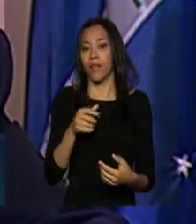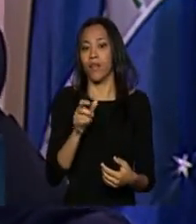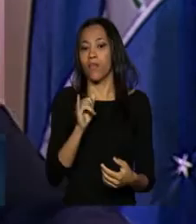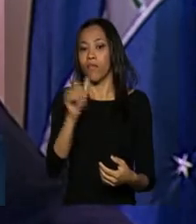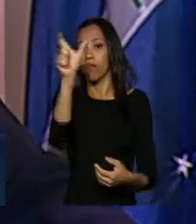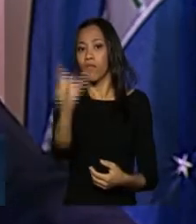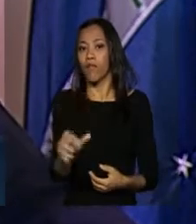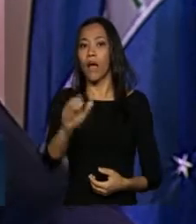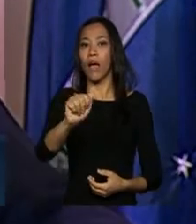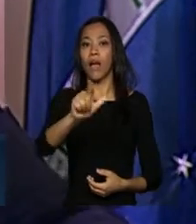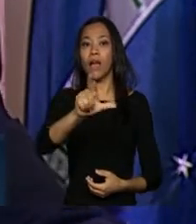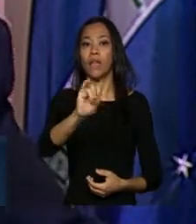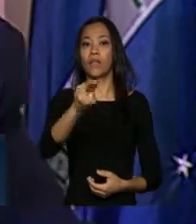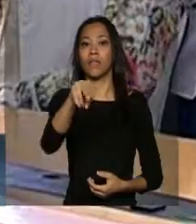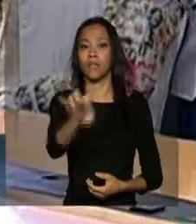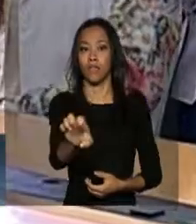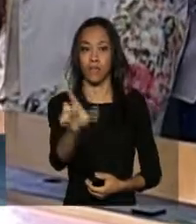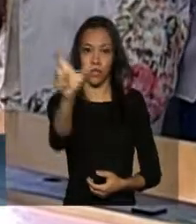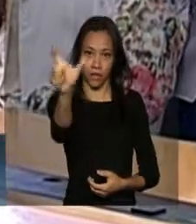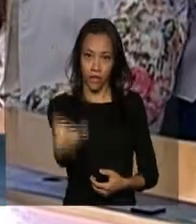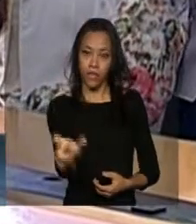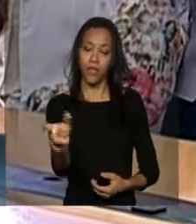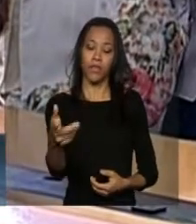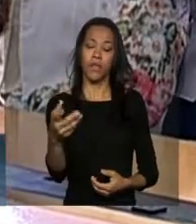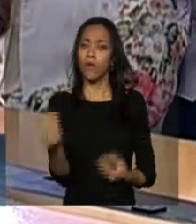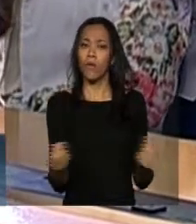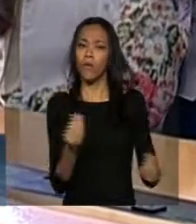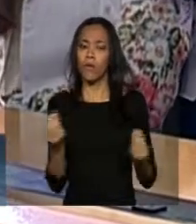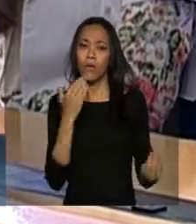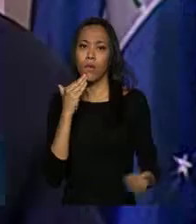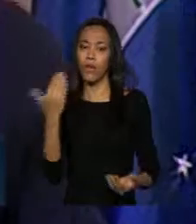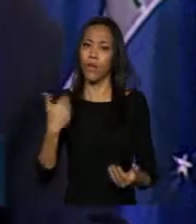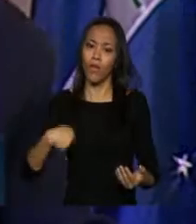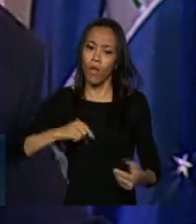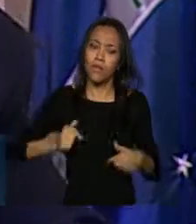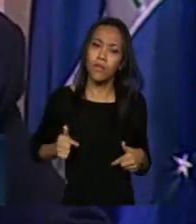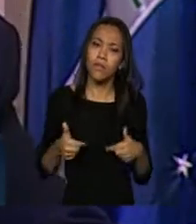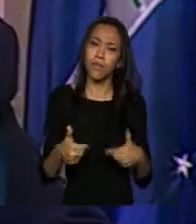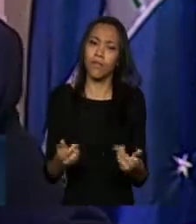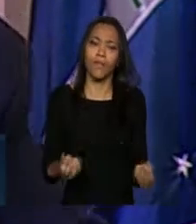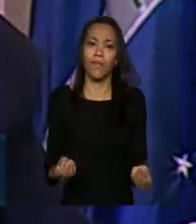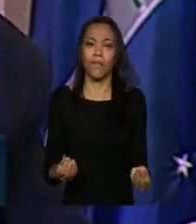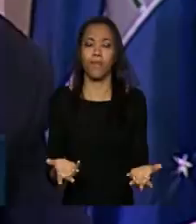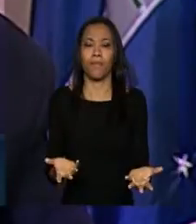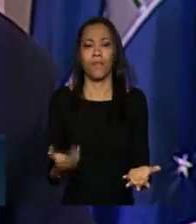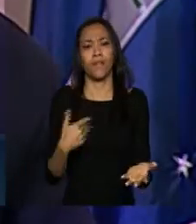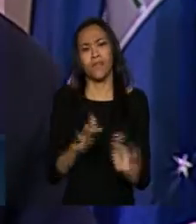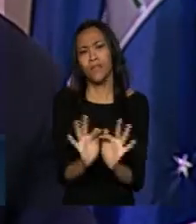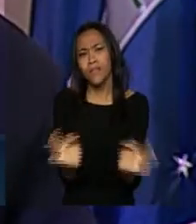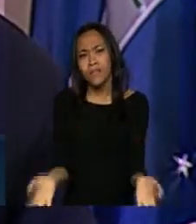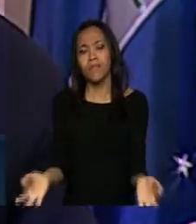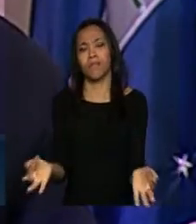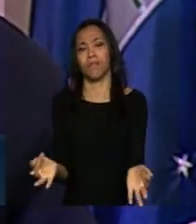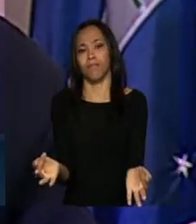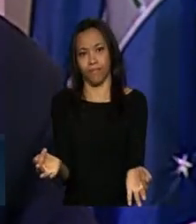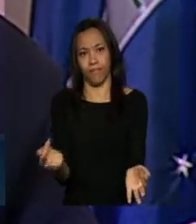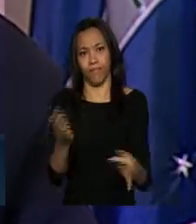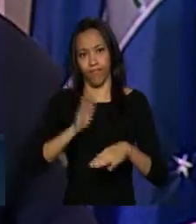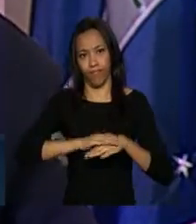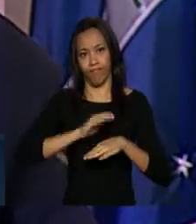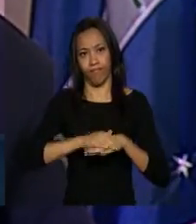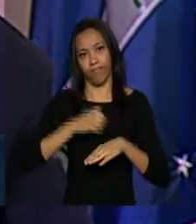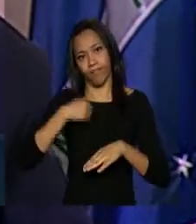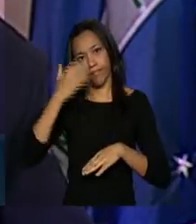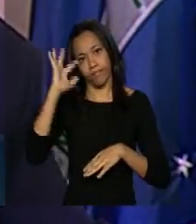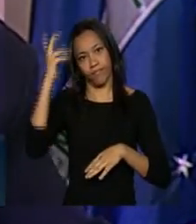Aline. E agradeceram com o nosso trabalho de que maneira? Nós, de uma forma muito singela,